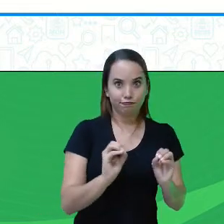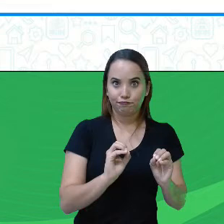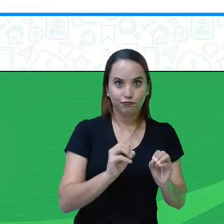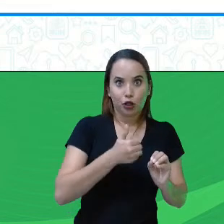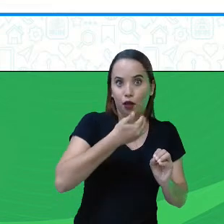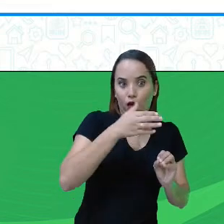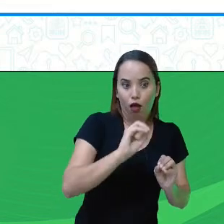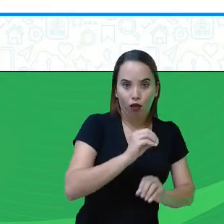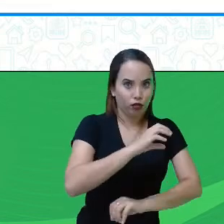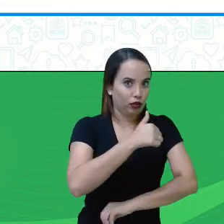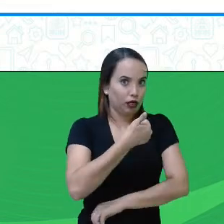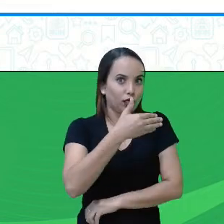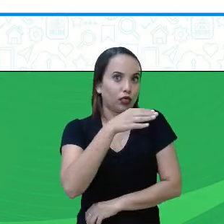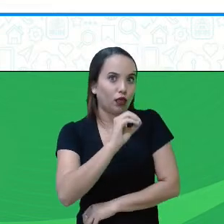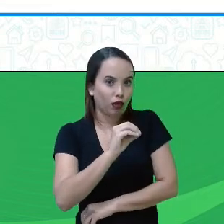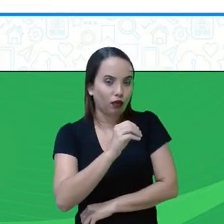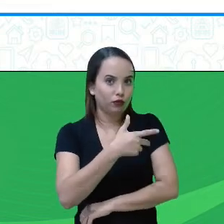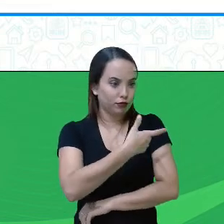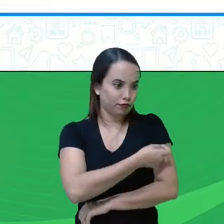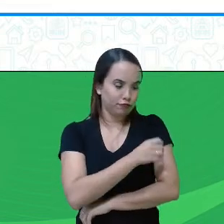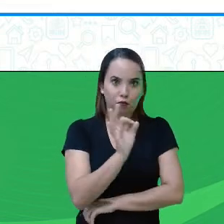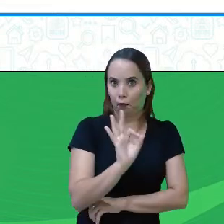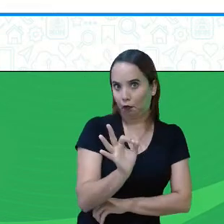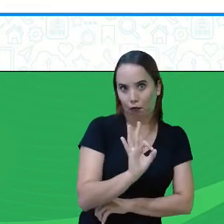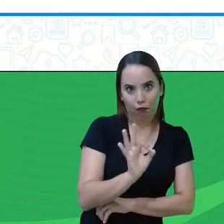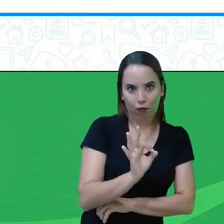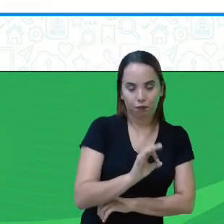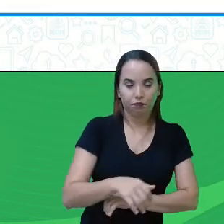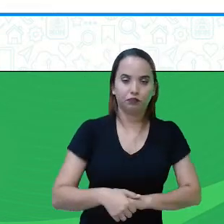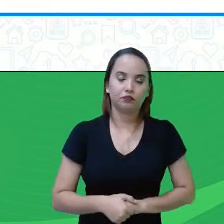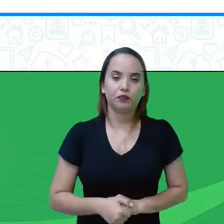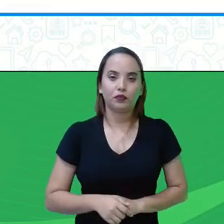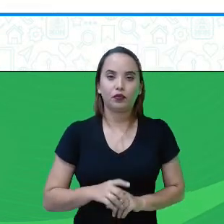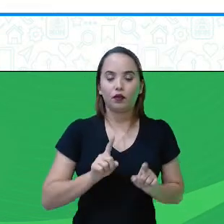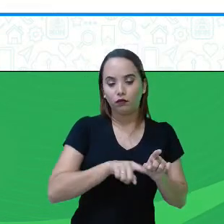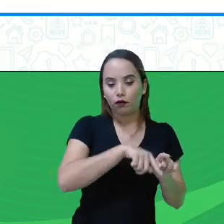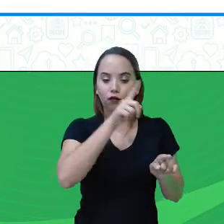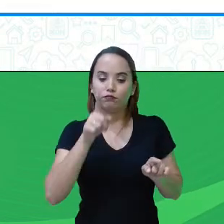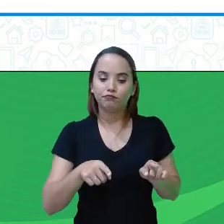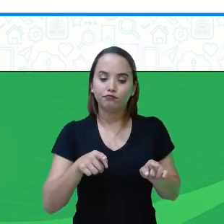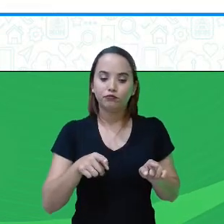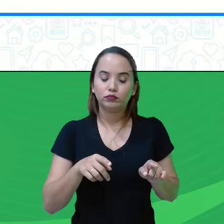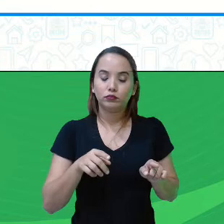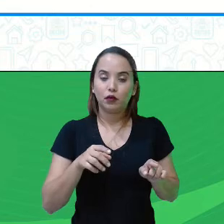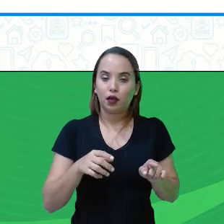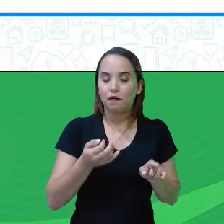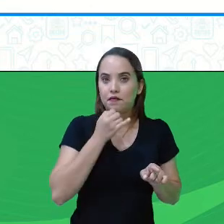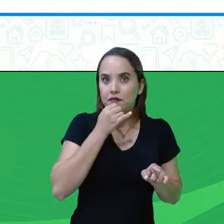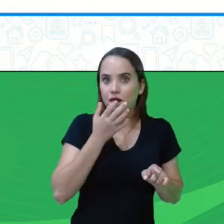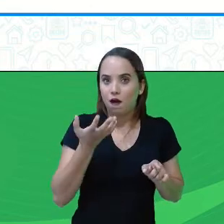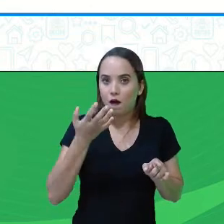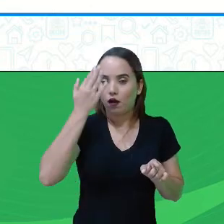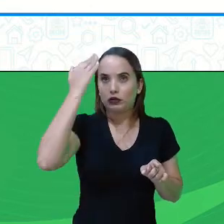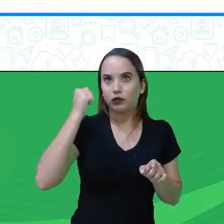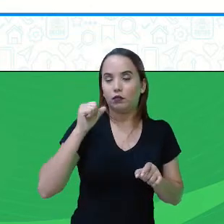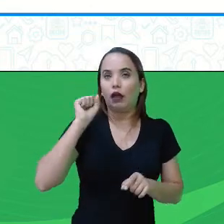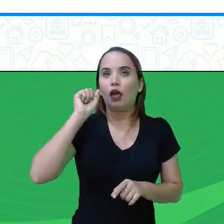E assim sucessivamente. Então, esse gráfico funciona dessa forma. Eu quero saber segunda dose.